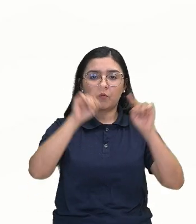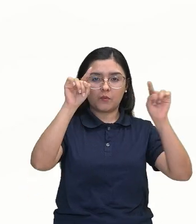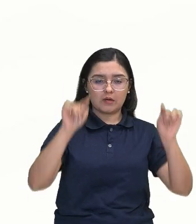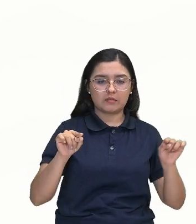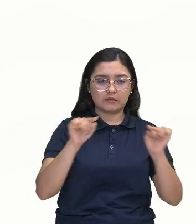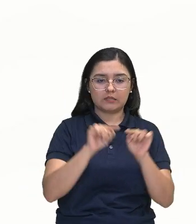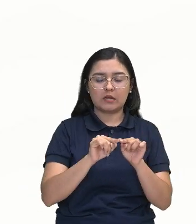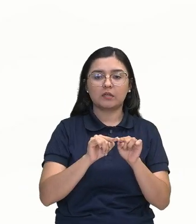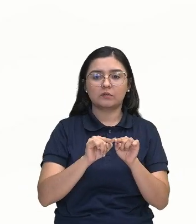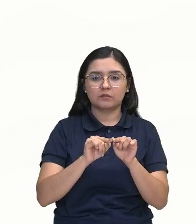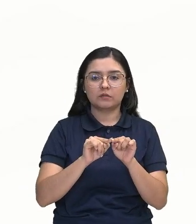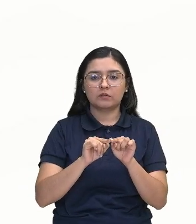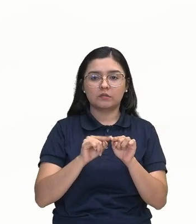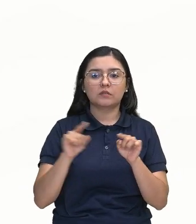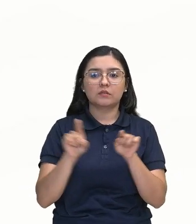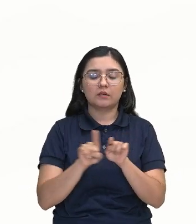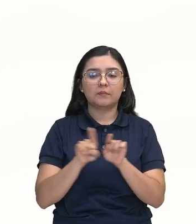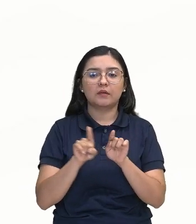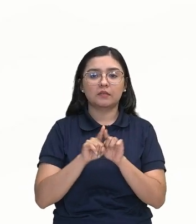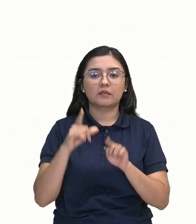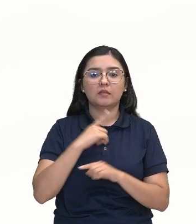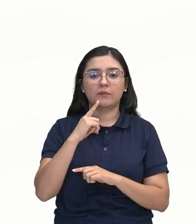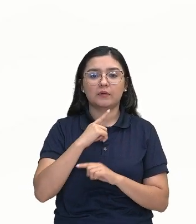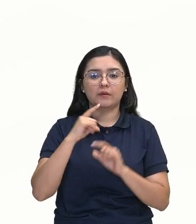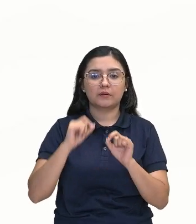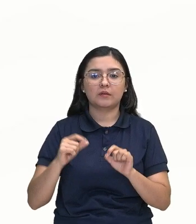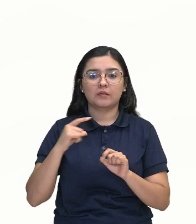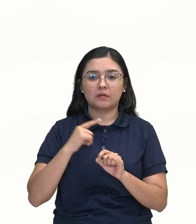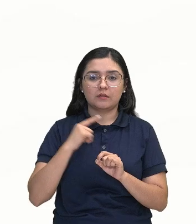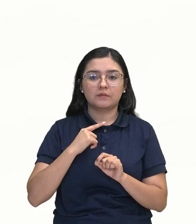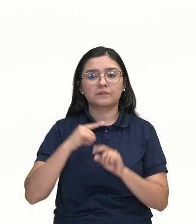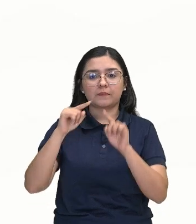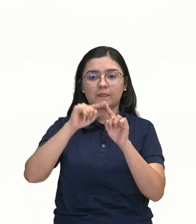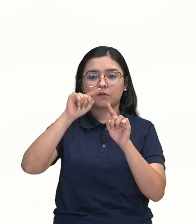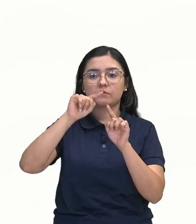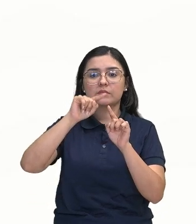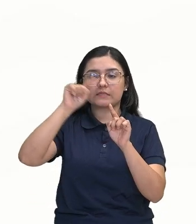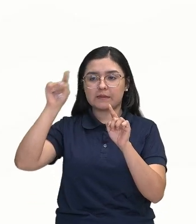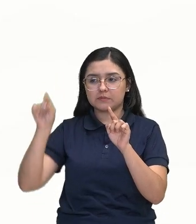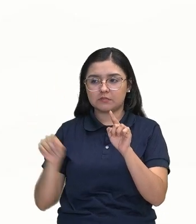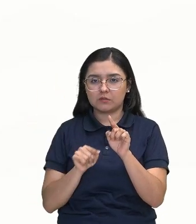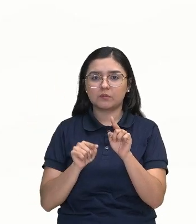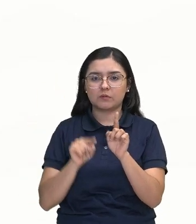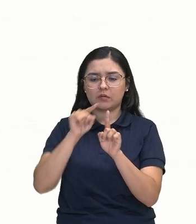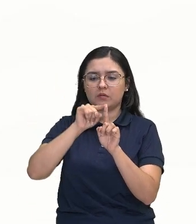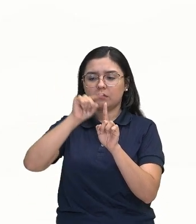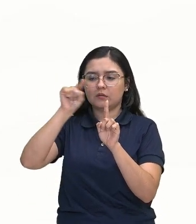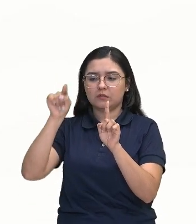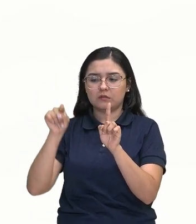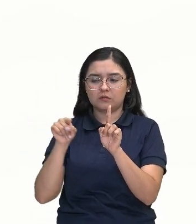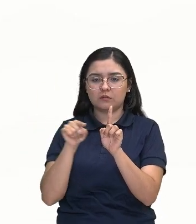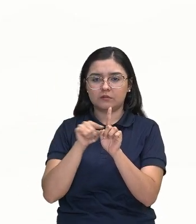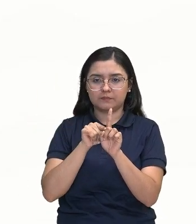e juntamente com esse quadrado nós temos também aqui um semicírculo. Ou seja, nós temos aqui